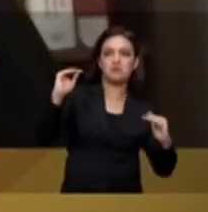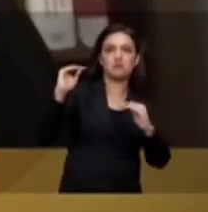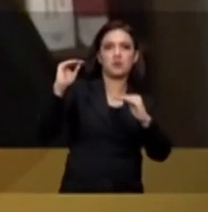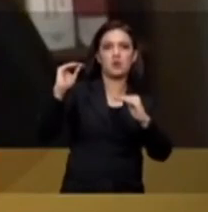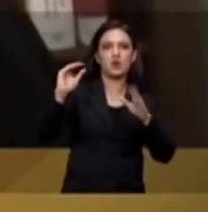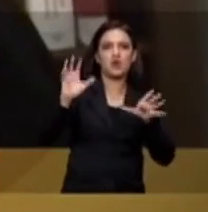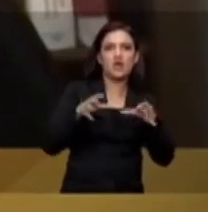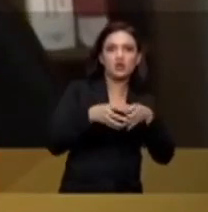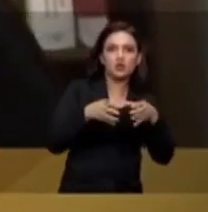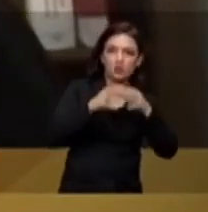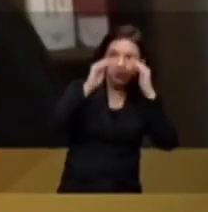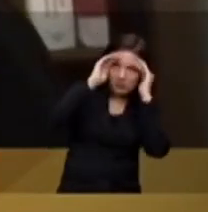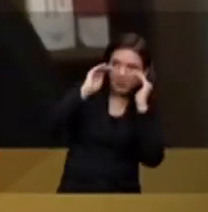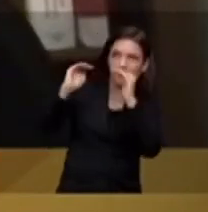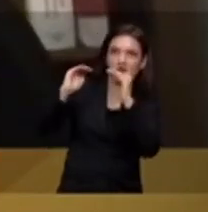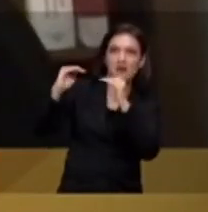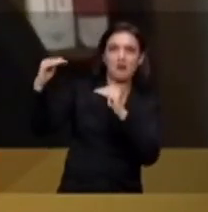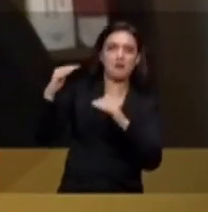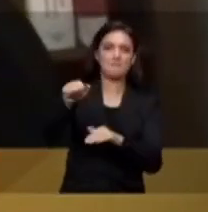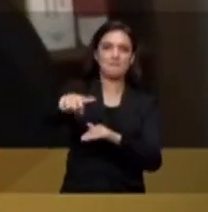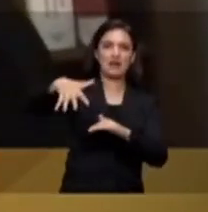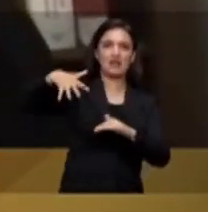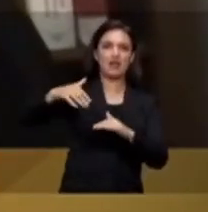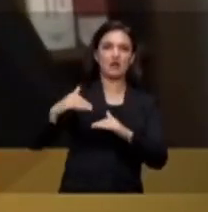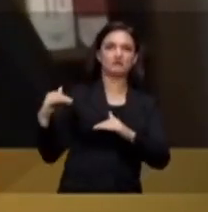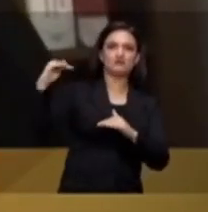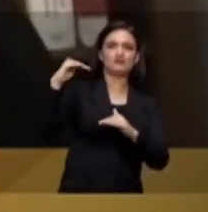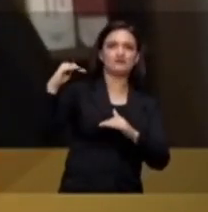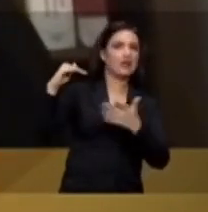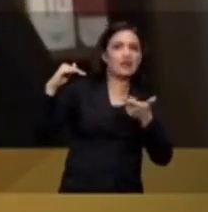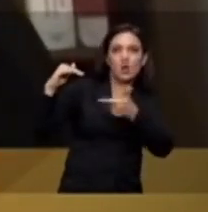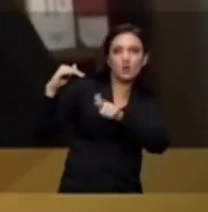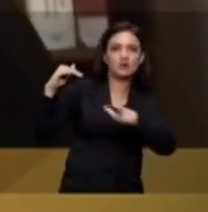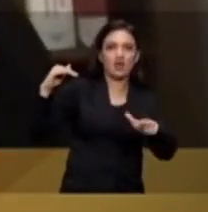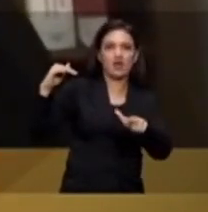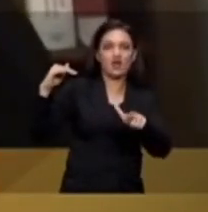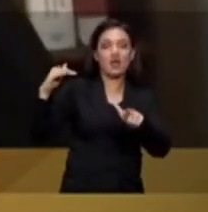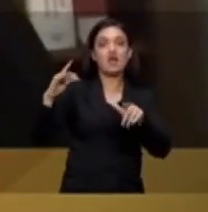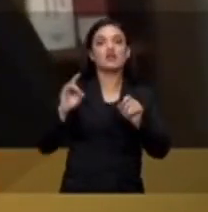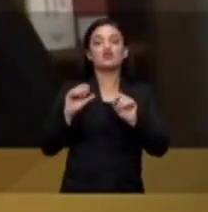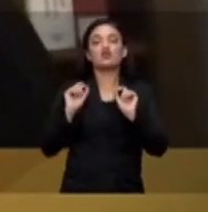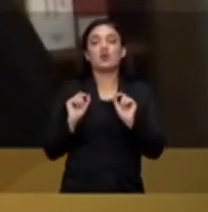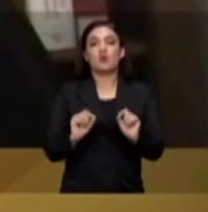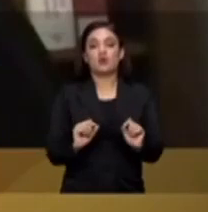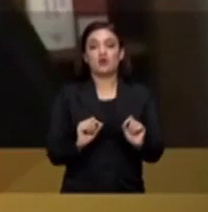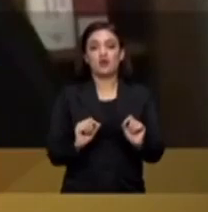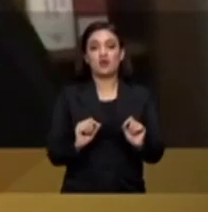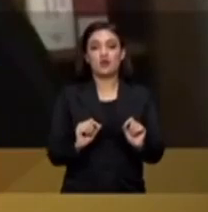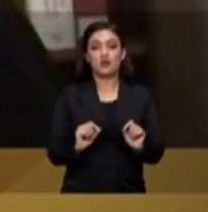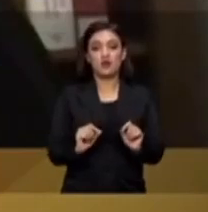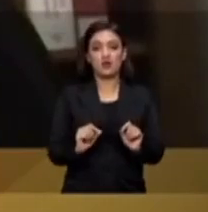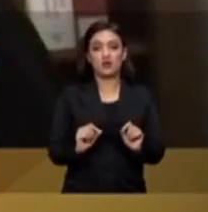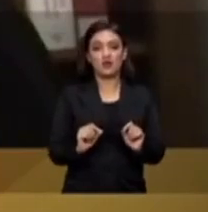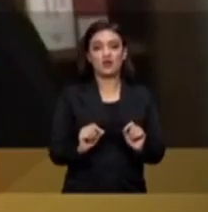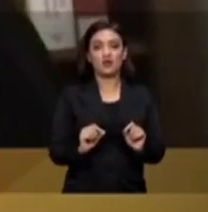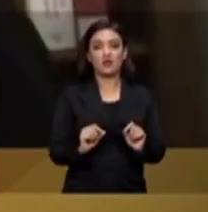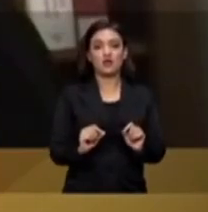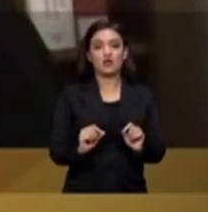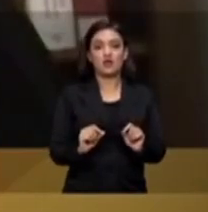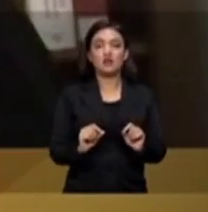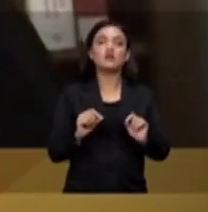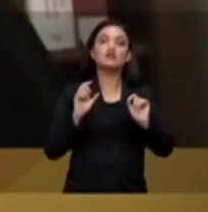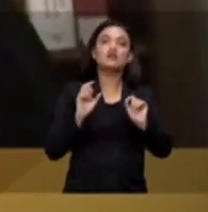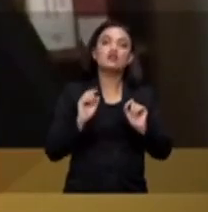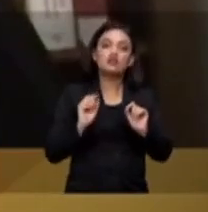duas turmas deste tribunal em relação ao pleno. O que há é apenas e somente uma repartição